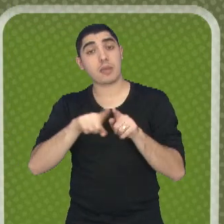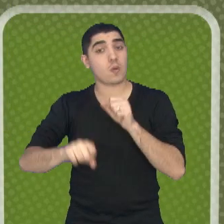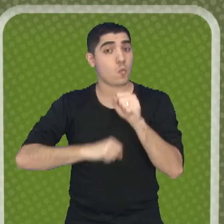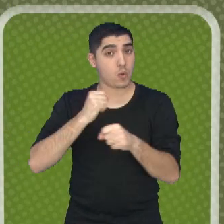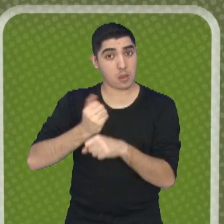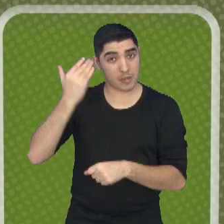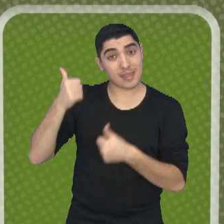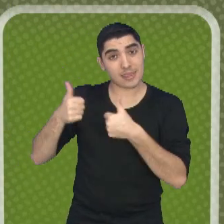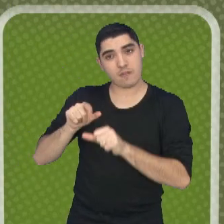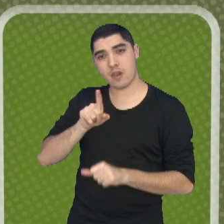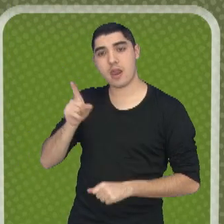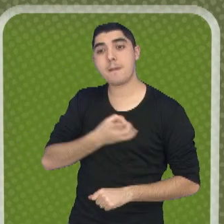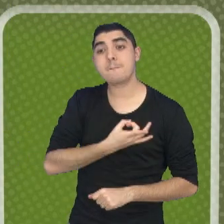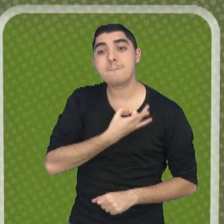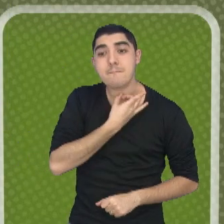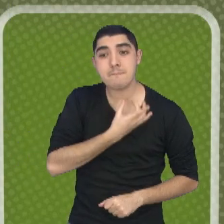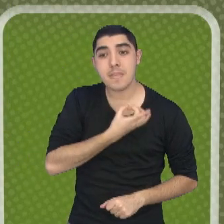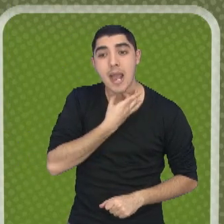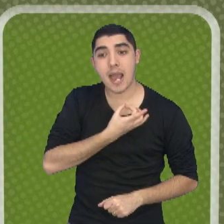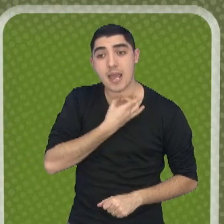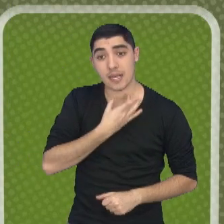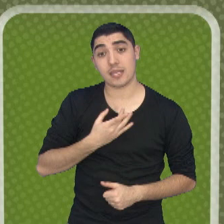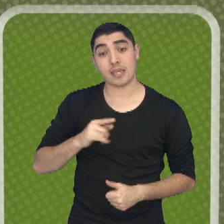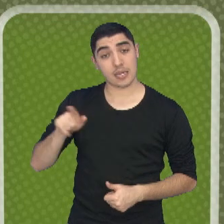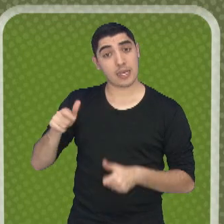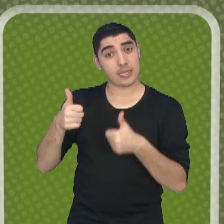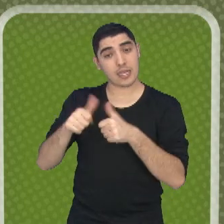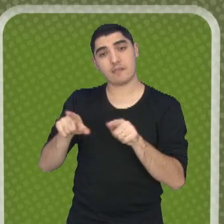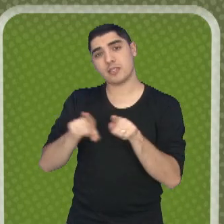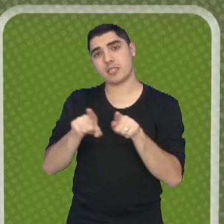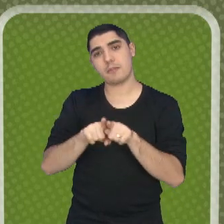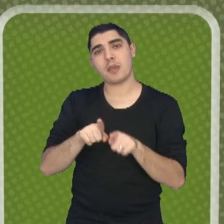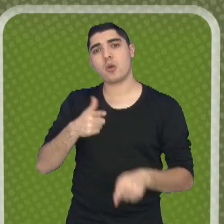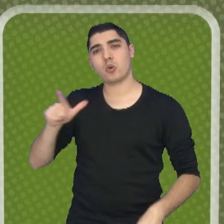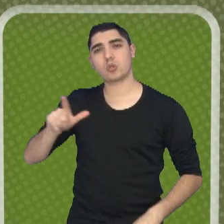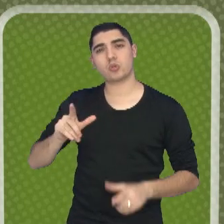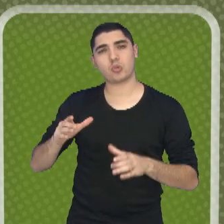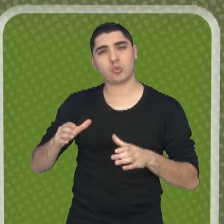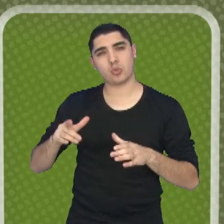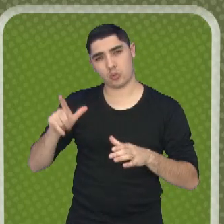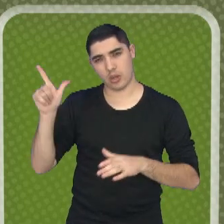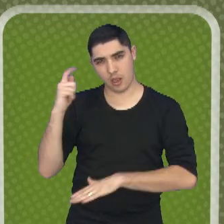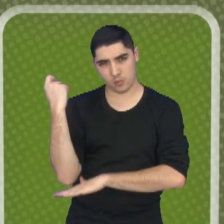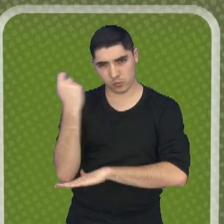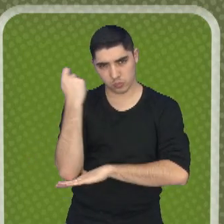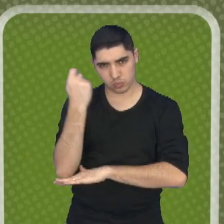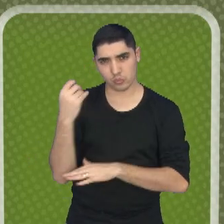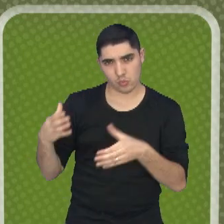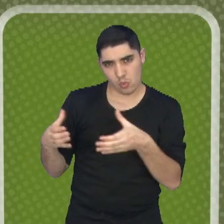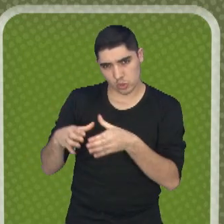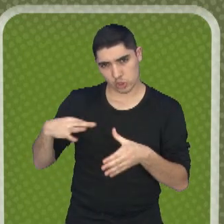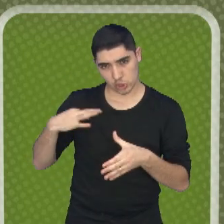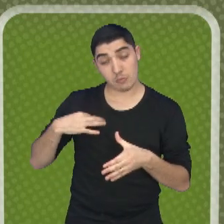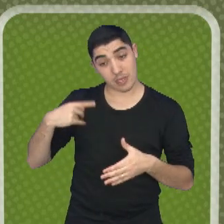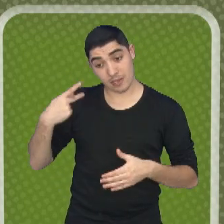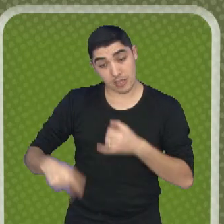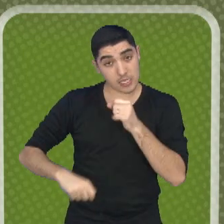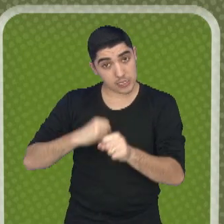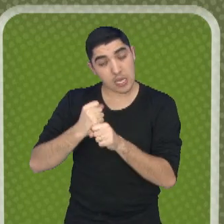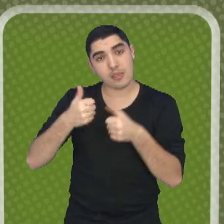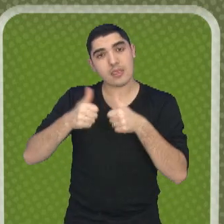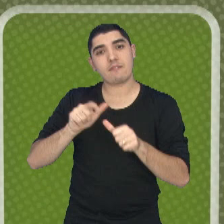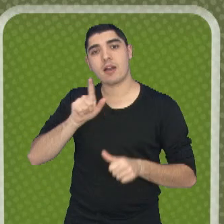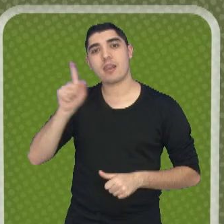estava no Marília e esteve no do Esportivo de Bento Gonçalves, no Rio Grande do Sul. E este ano, estava no 13